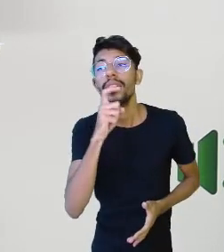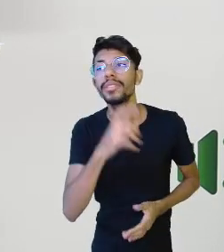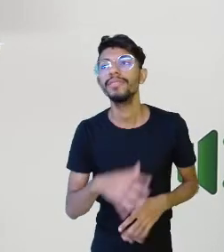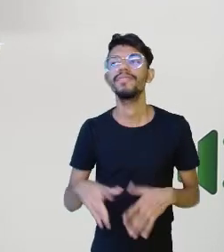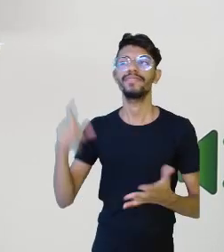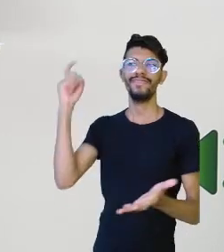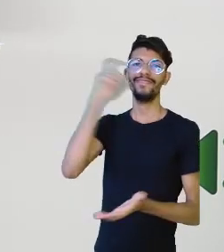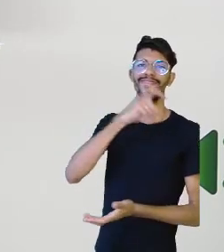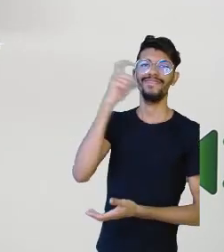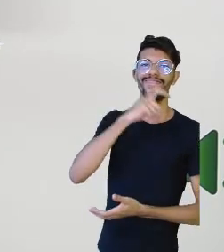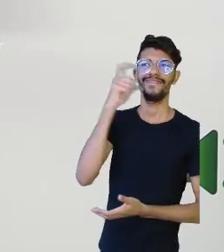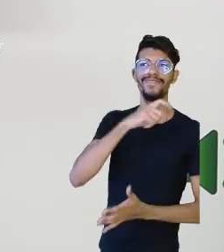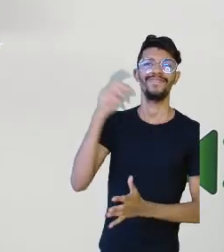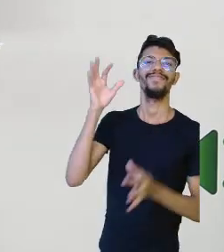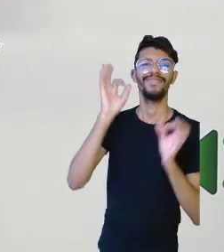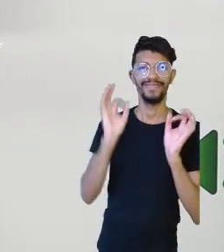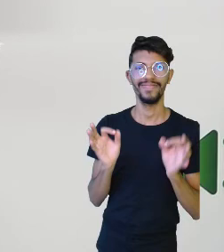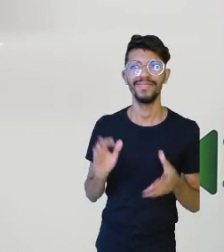Falso.